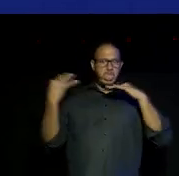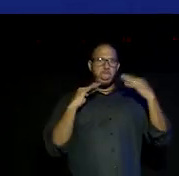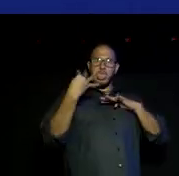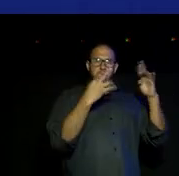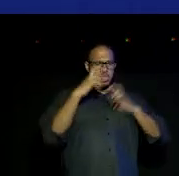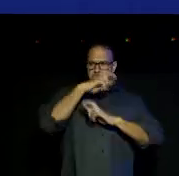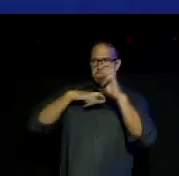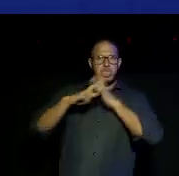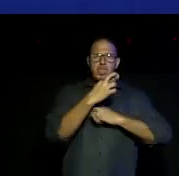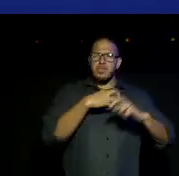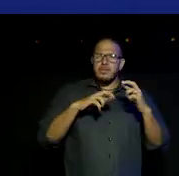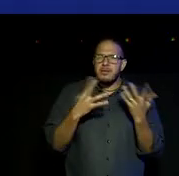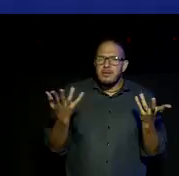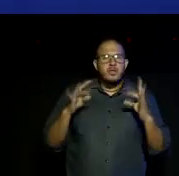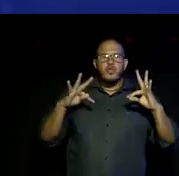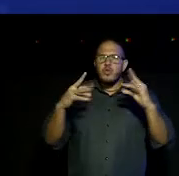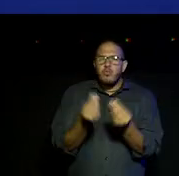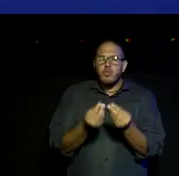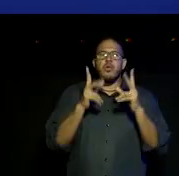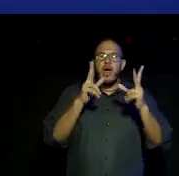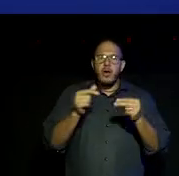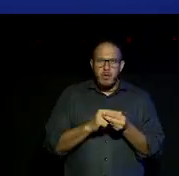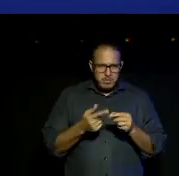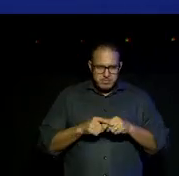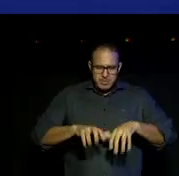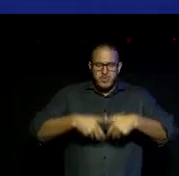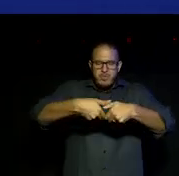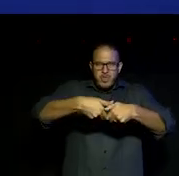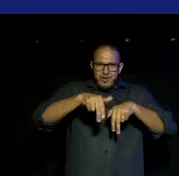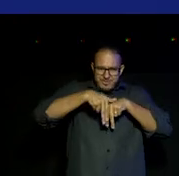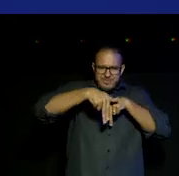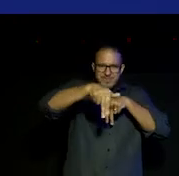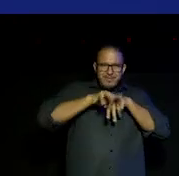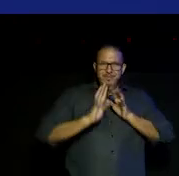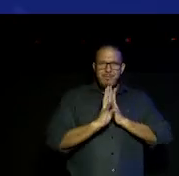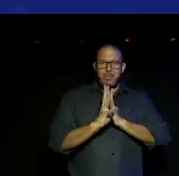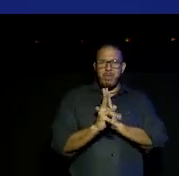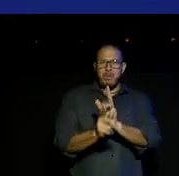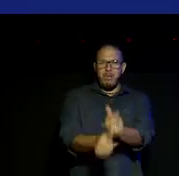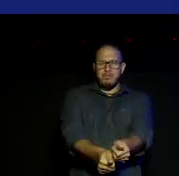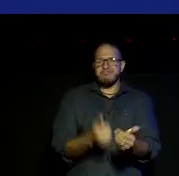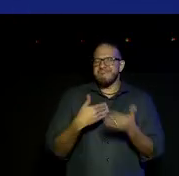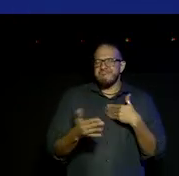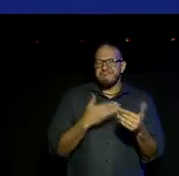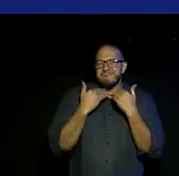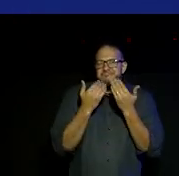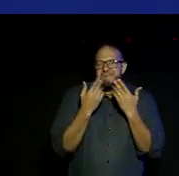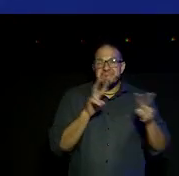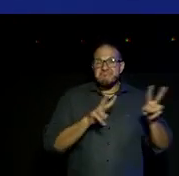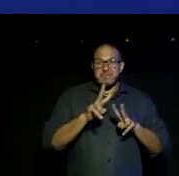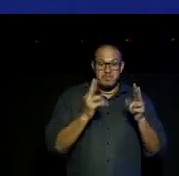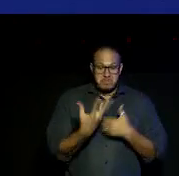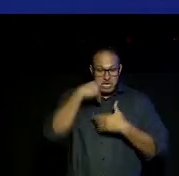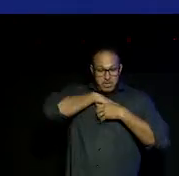todo mundo e caem todos como um jogo de dominó. E ninguém está mais vigiando ninguém. Se o vigilante